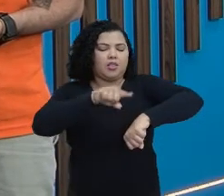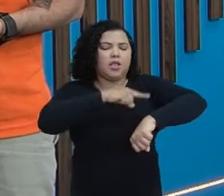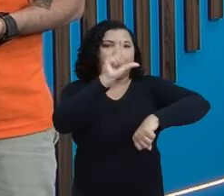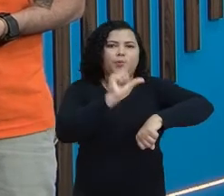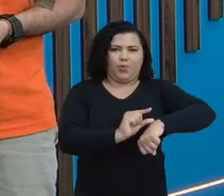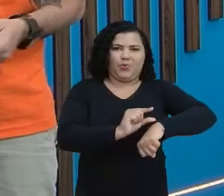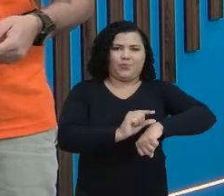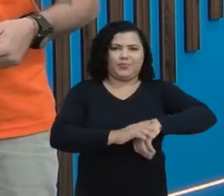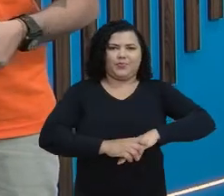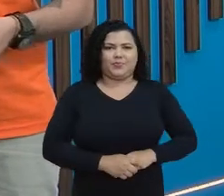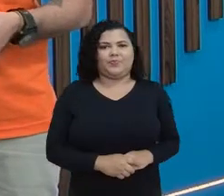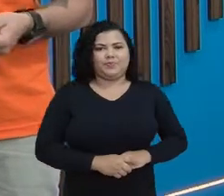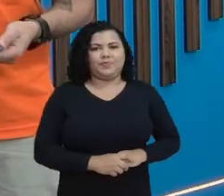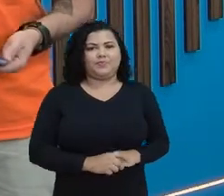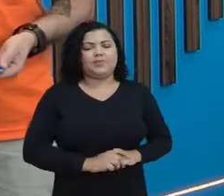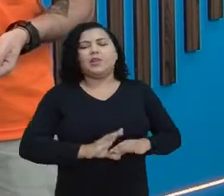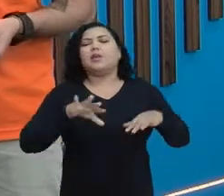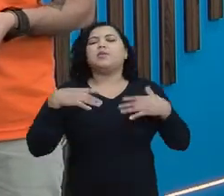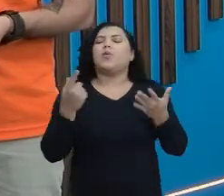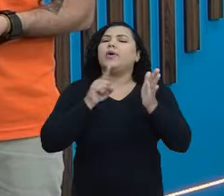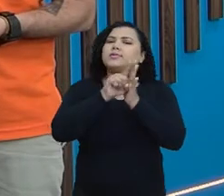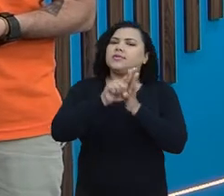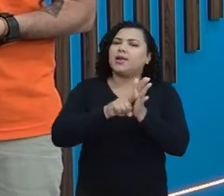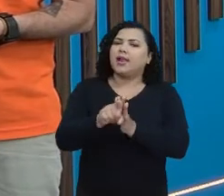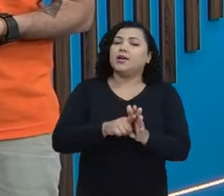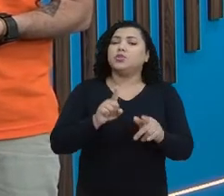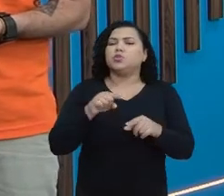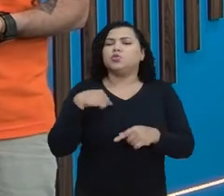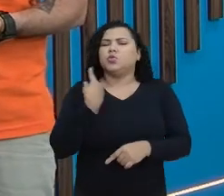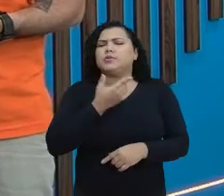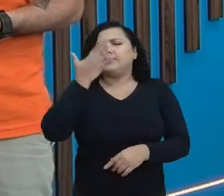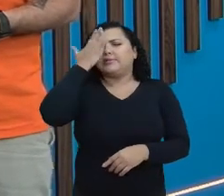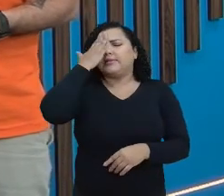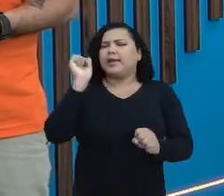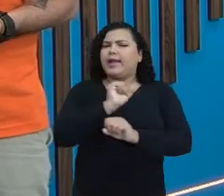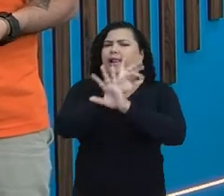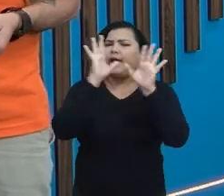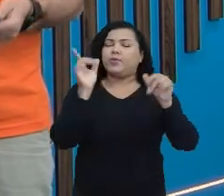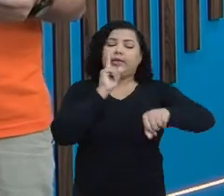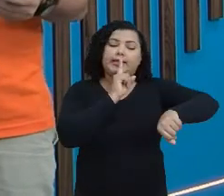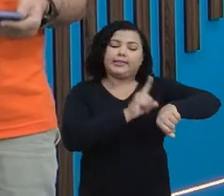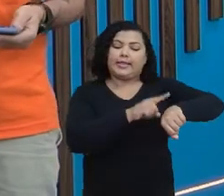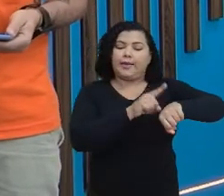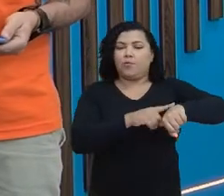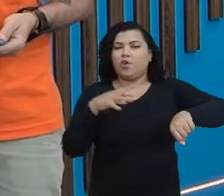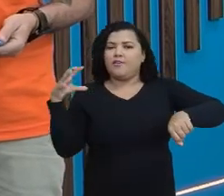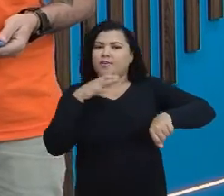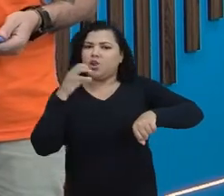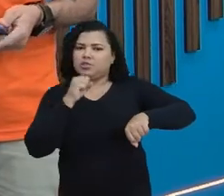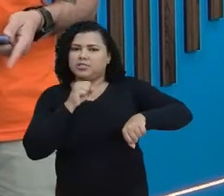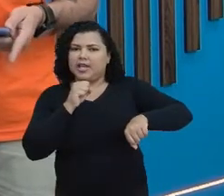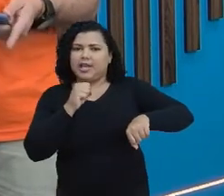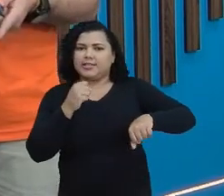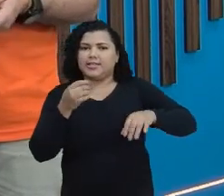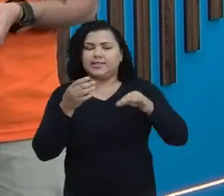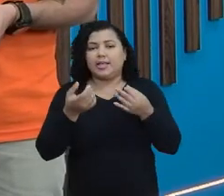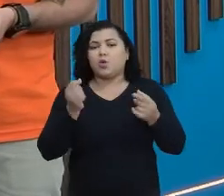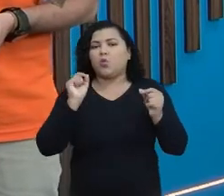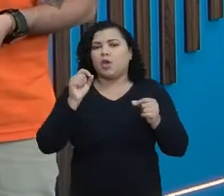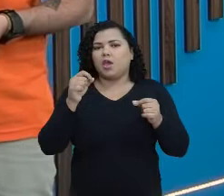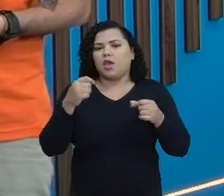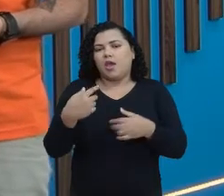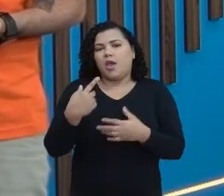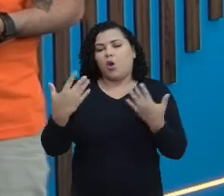tempo, tá bom? Então essa análise aí faz com que a gente perceba que tempo e velocidade são grandezas